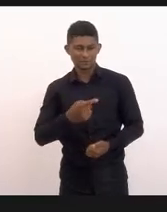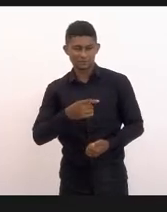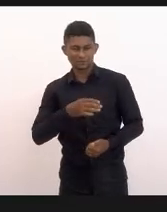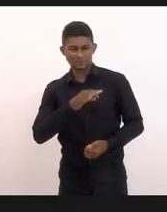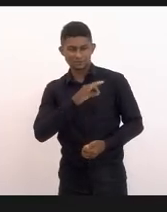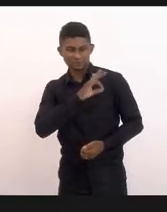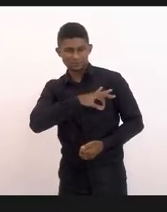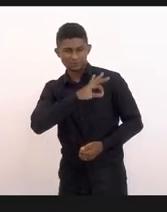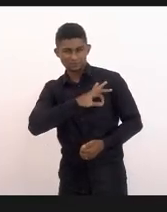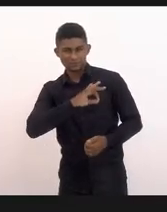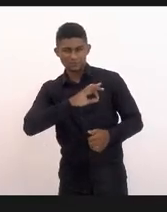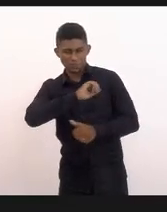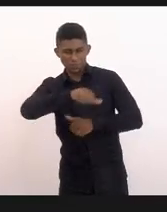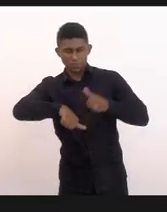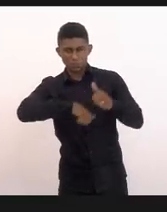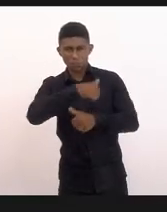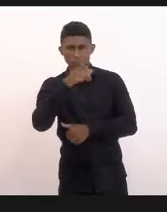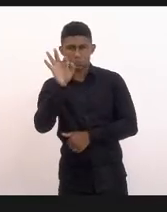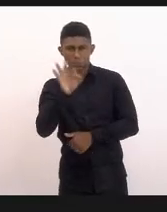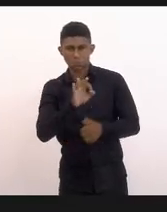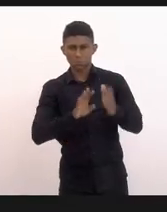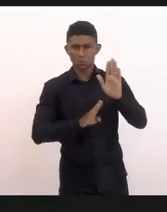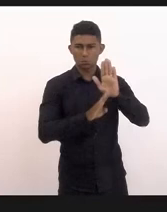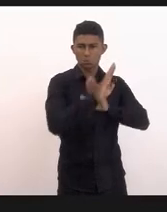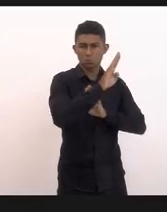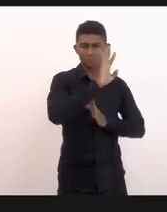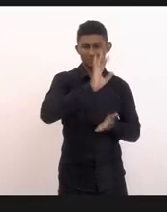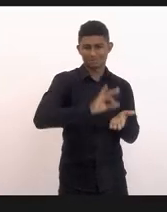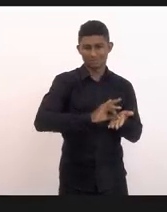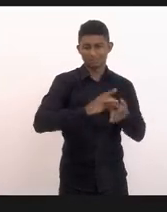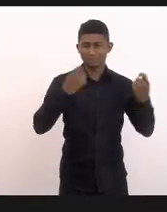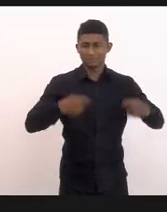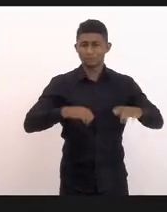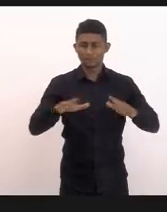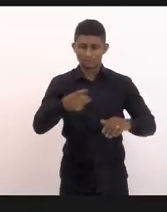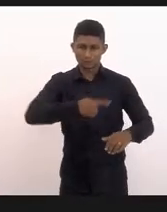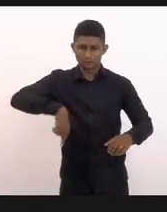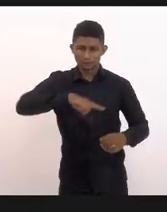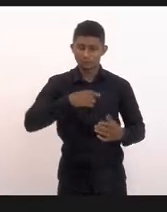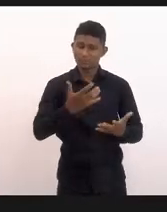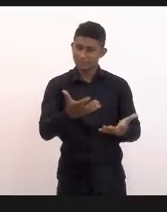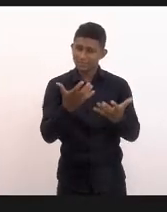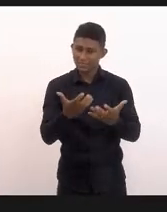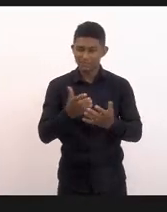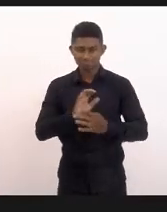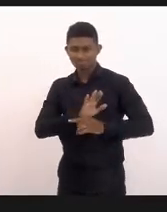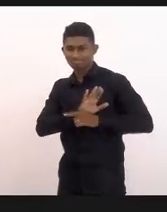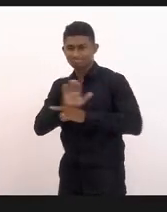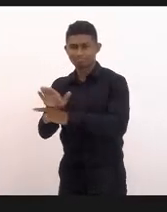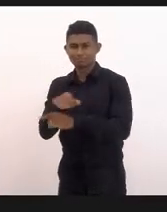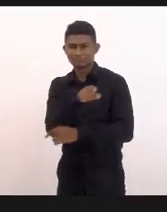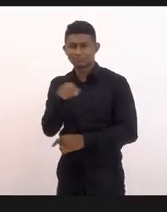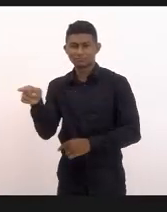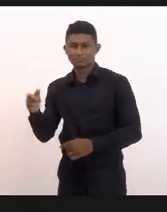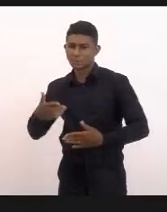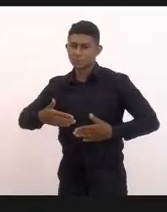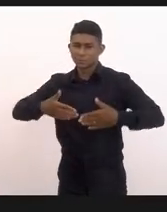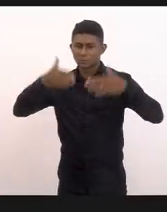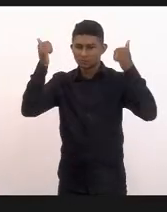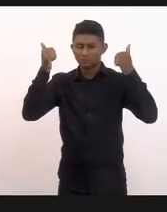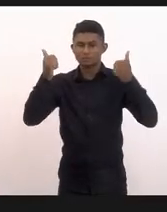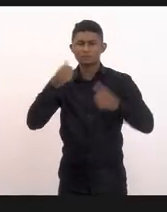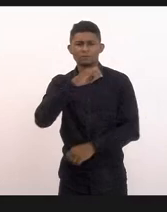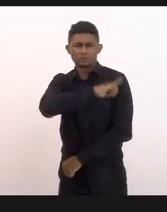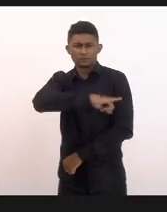isso que o meu partido luta, mas a gente está aqui para tentar equiparar esse processo. E dá sim, porque o Rio de Janeiro tem